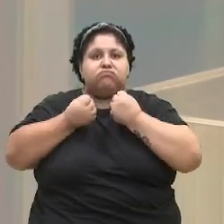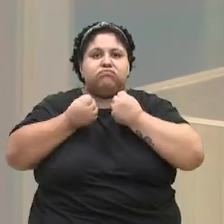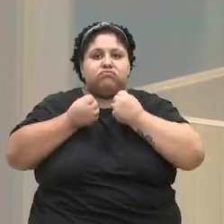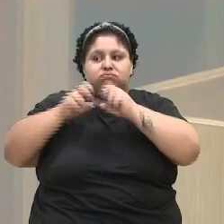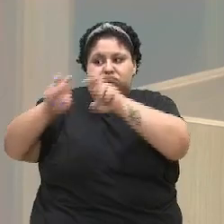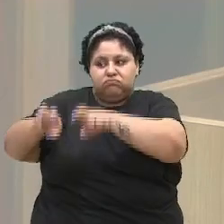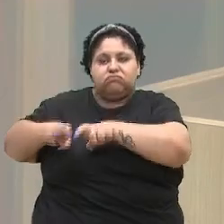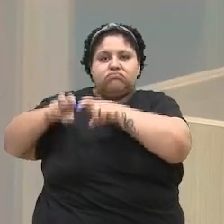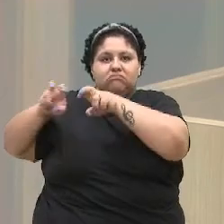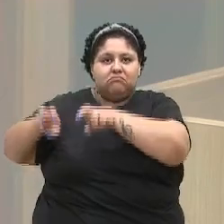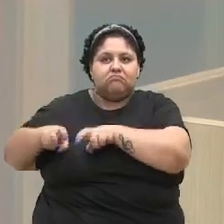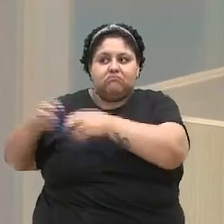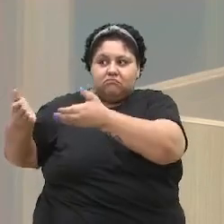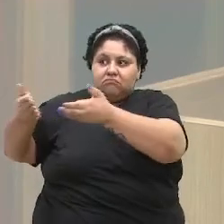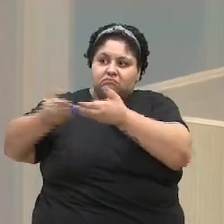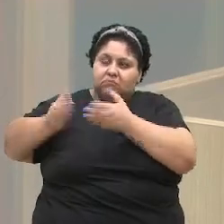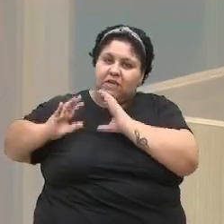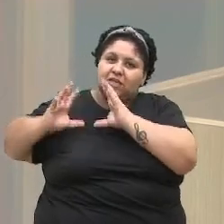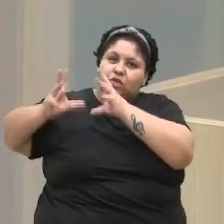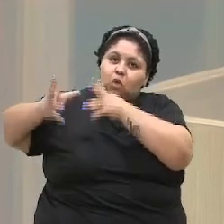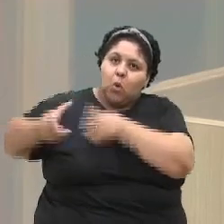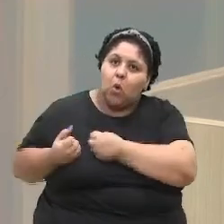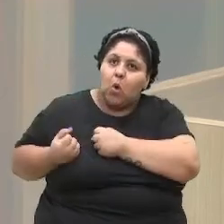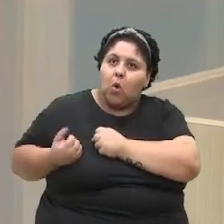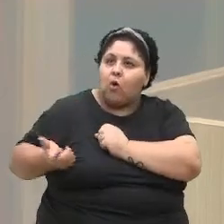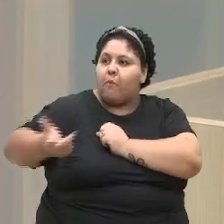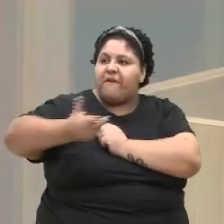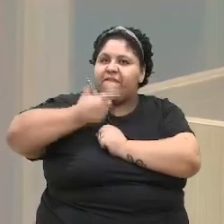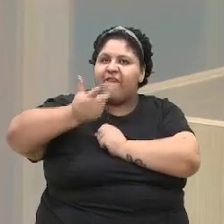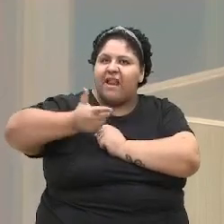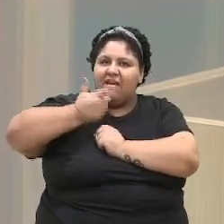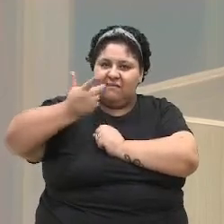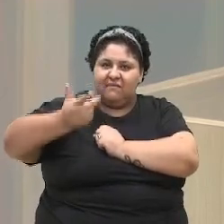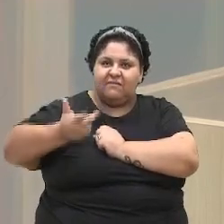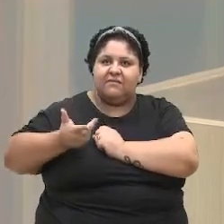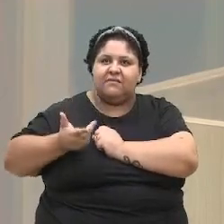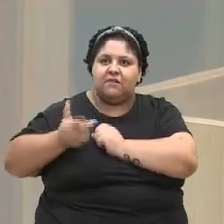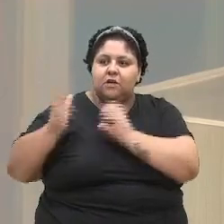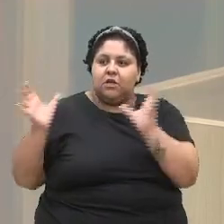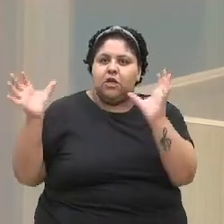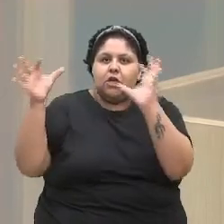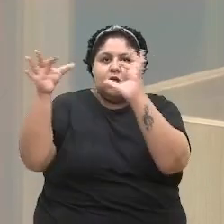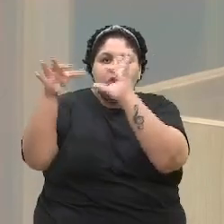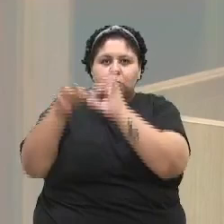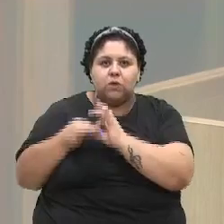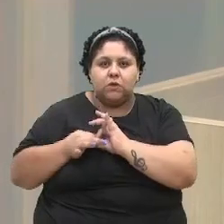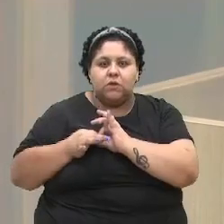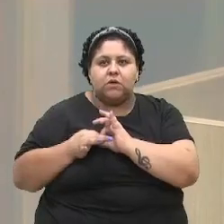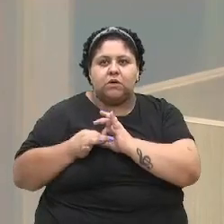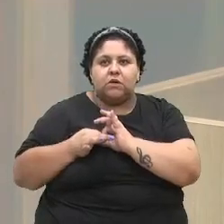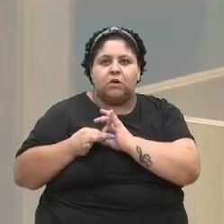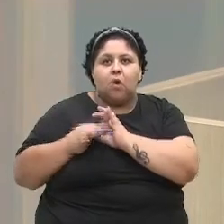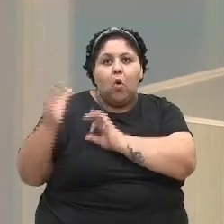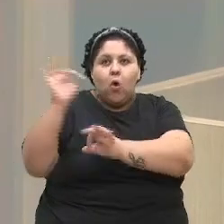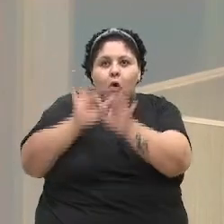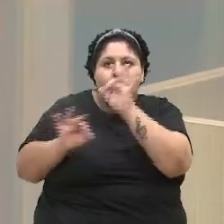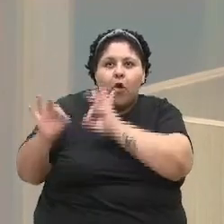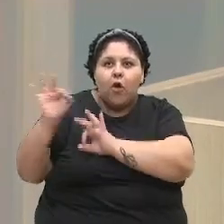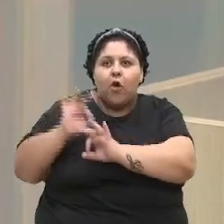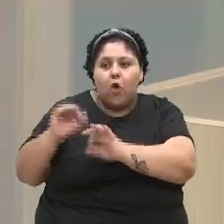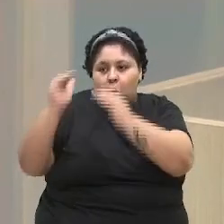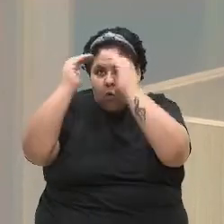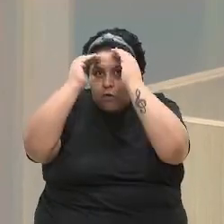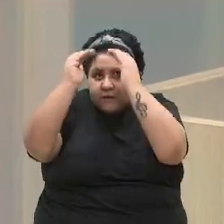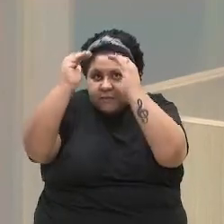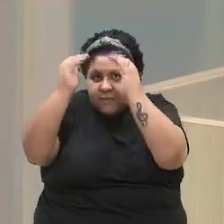agrícola convidamos a todos para uma manifestação Unidos em paz sem baderna organização e com